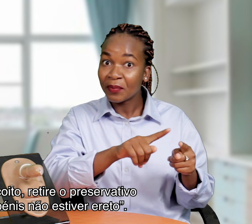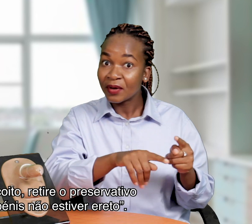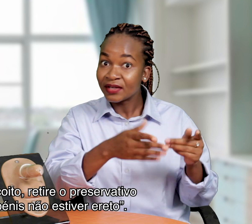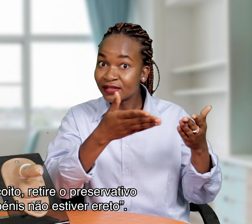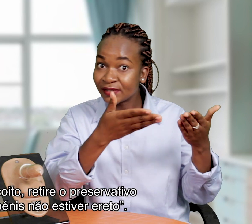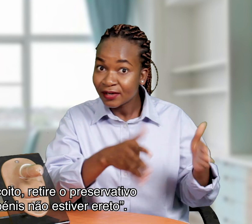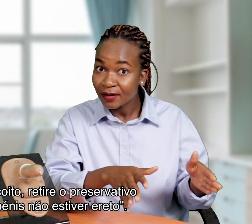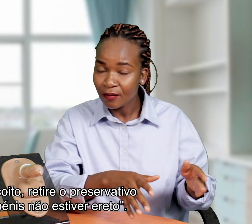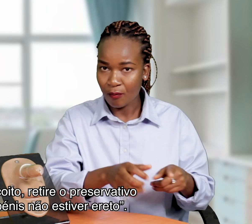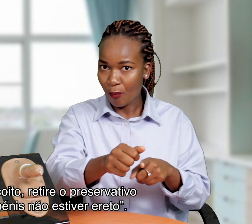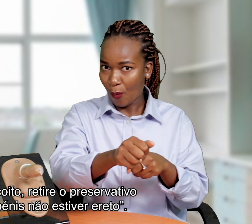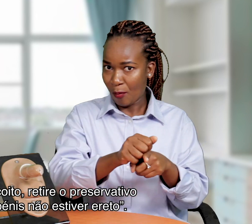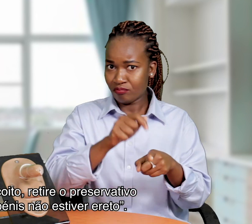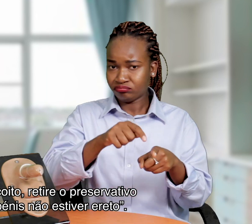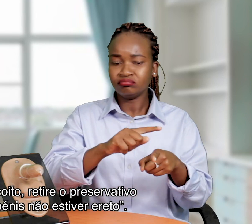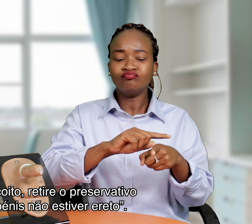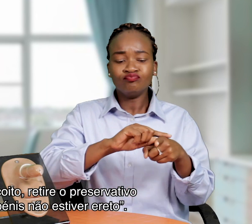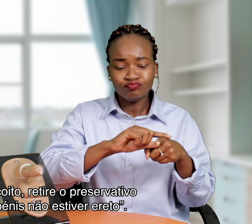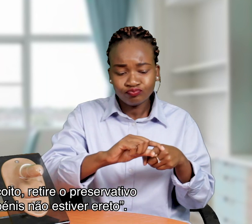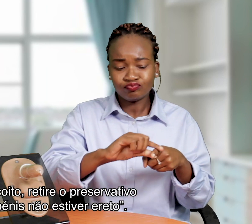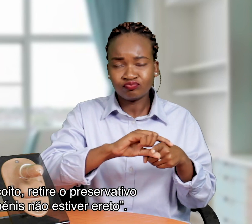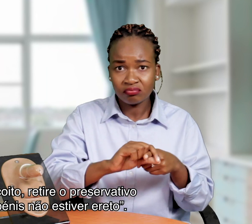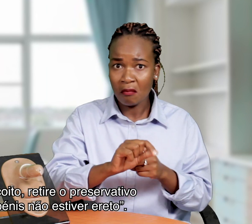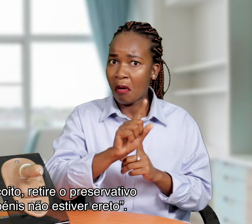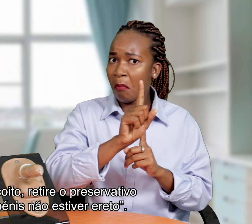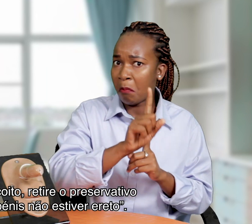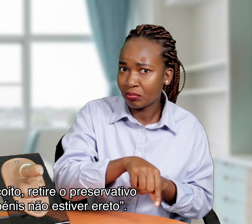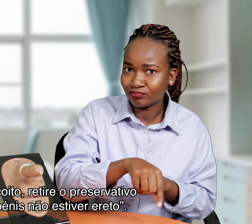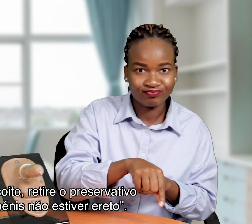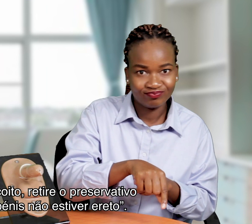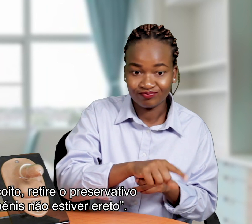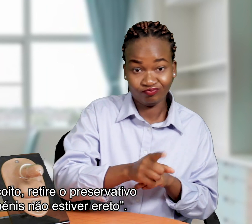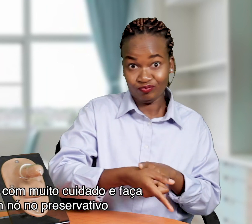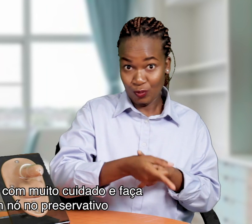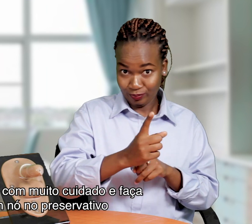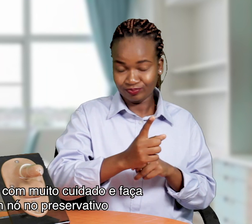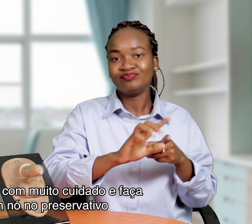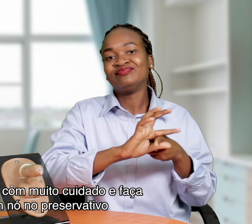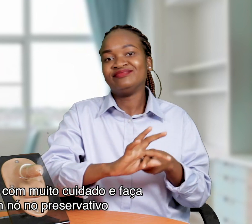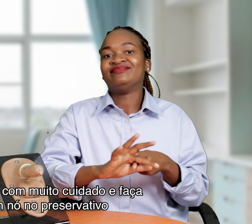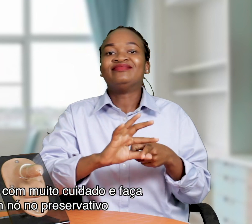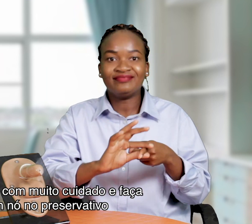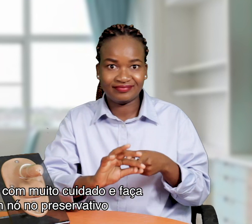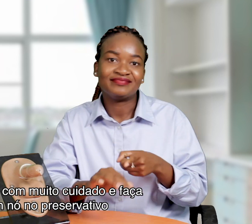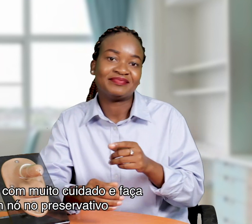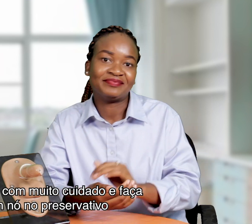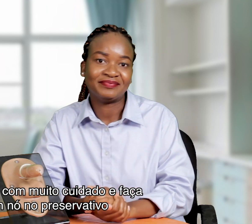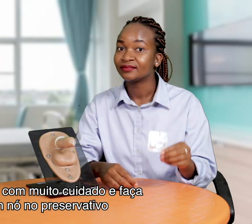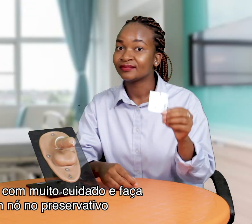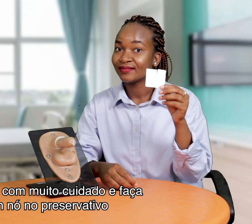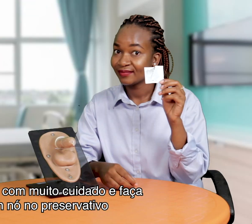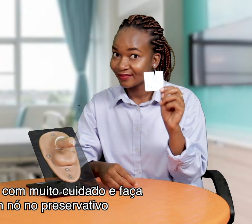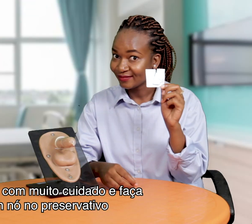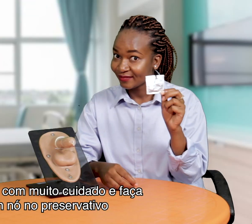Após o coito. Retire o preservativo se o pênis não estiver reto. Retire com muito cuidado e